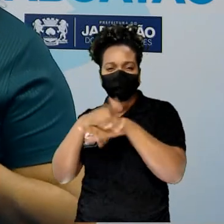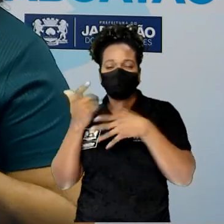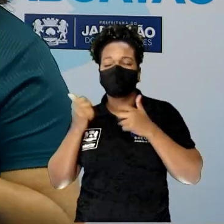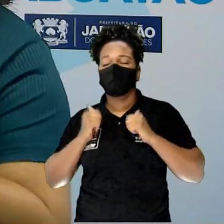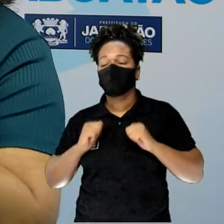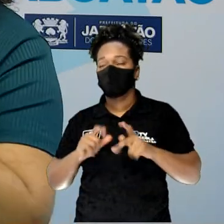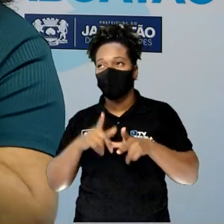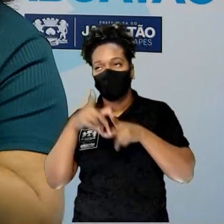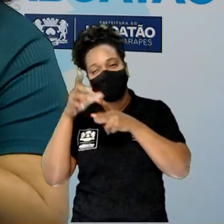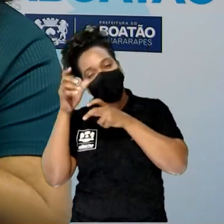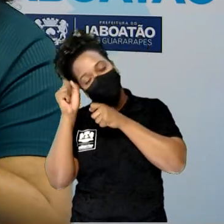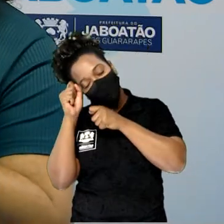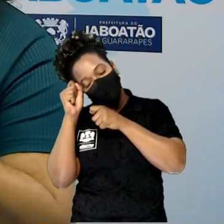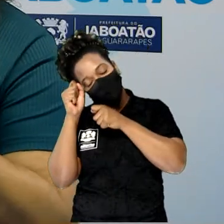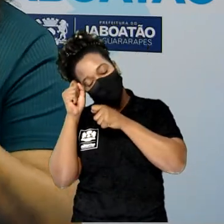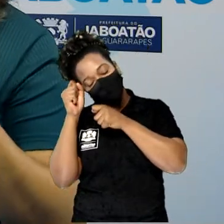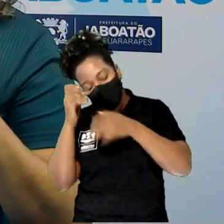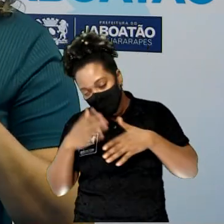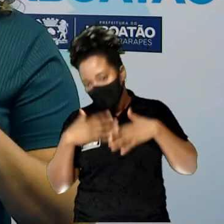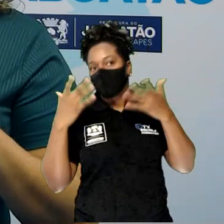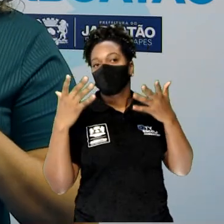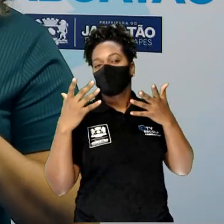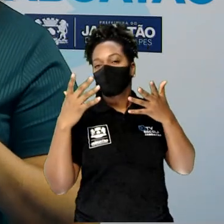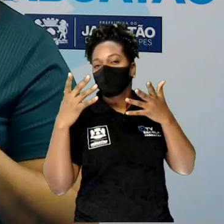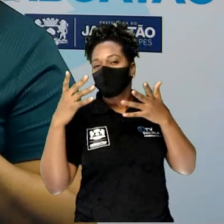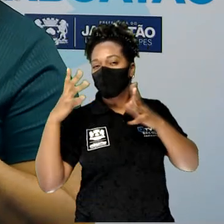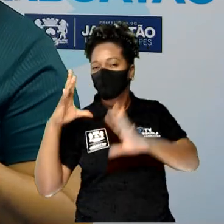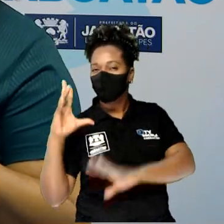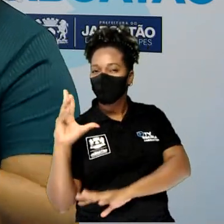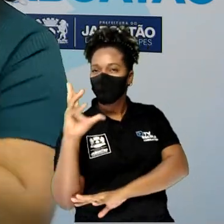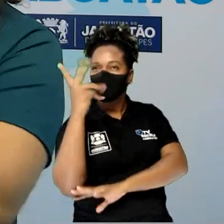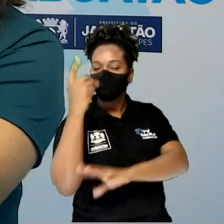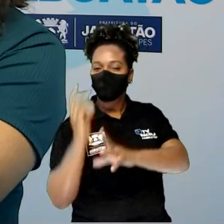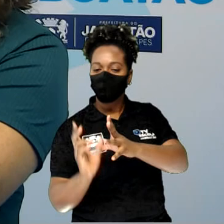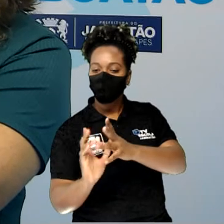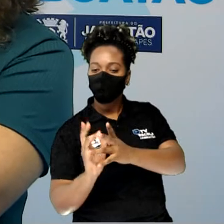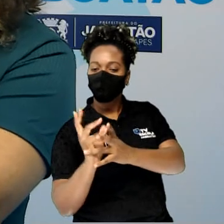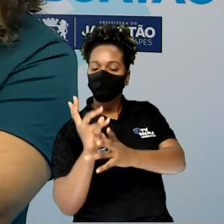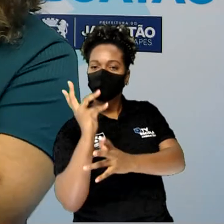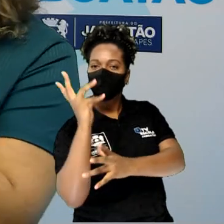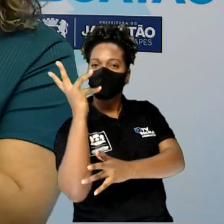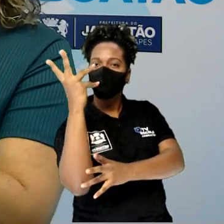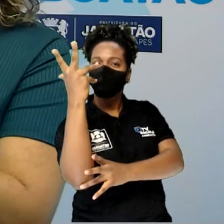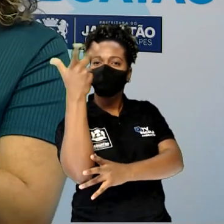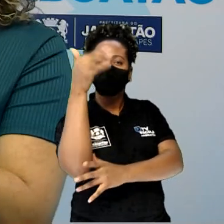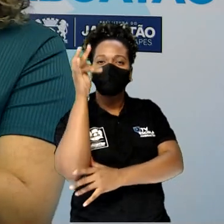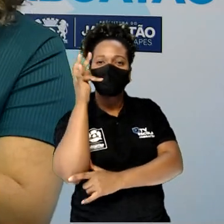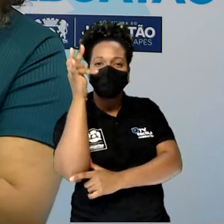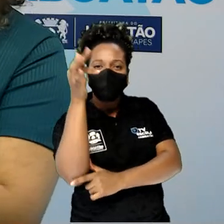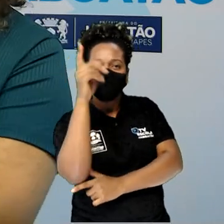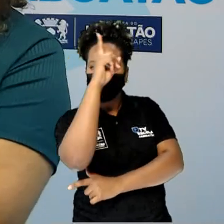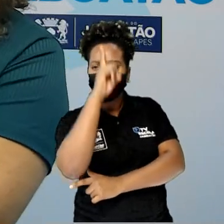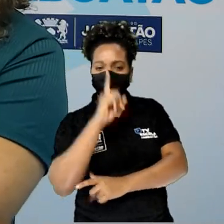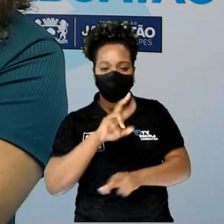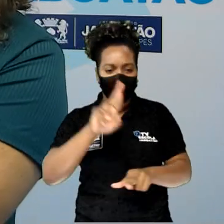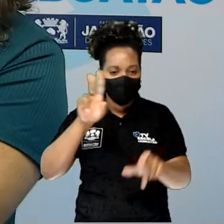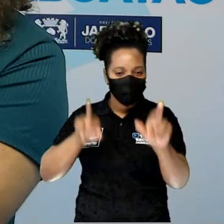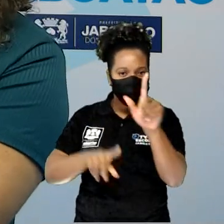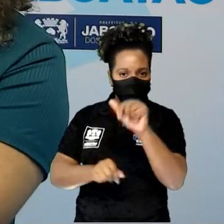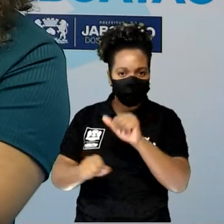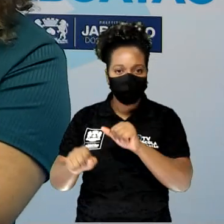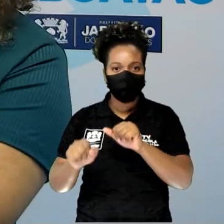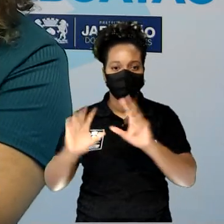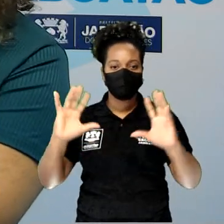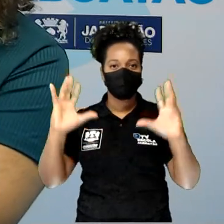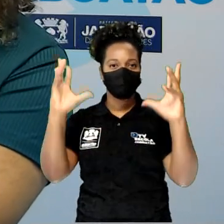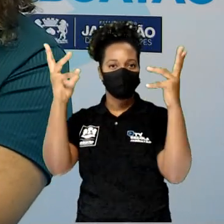dormir, quando de repente uma linda árvore se fez surgir. Tinha frutas amarelas diferentes da paisagem. Dali